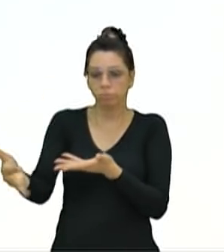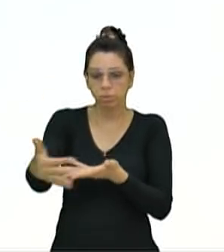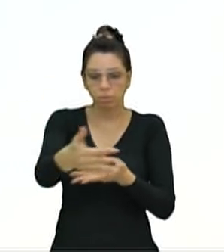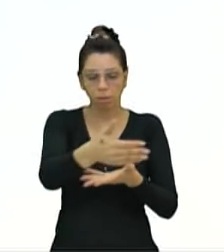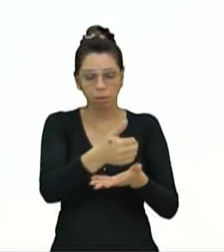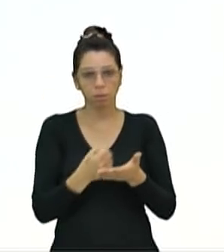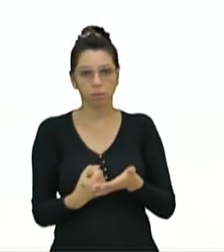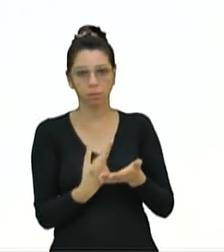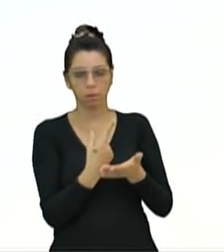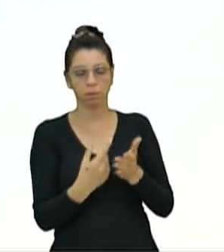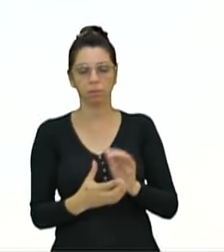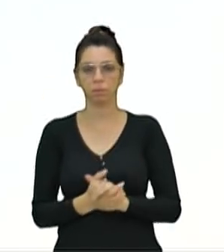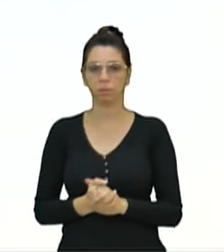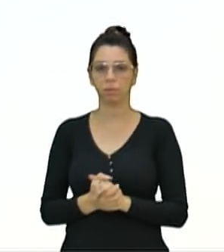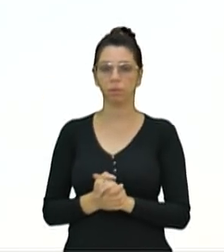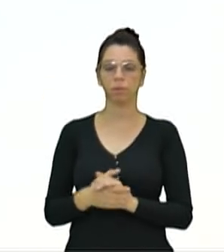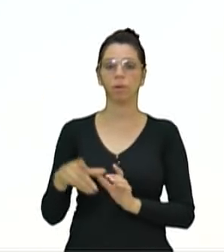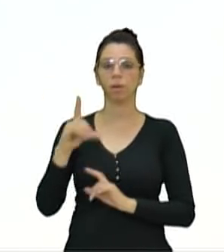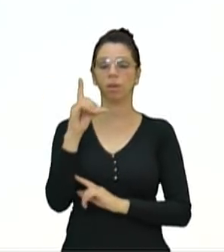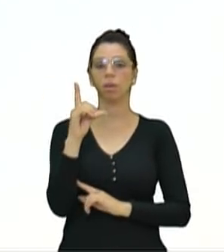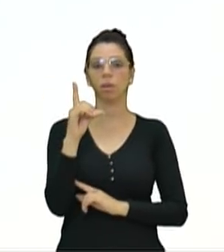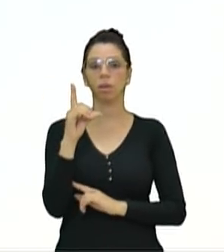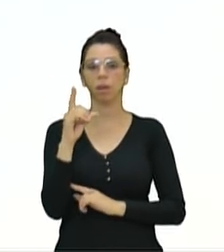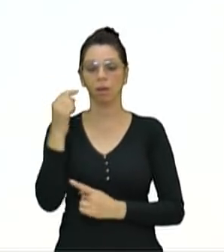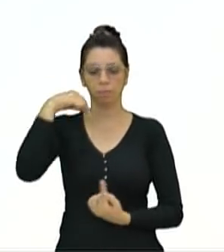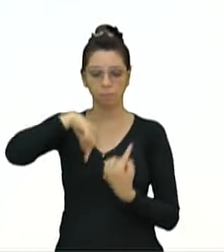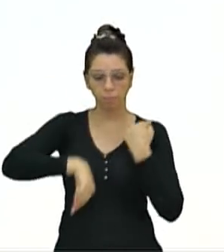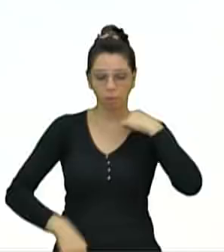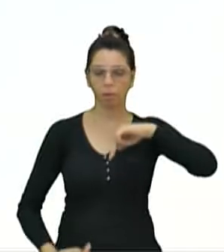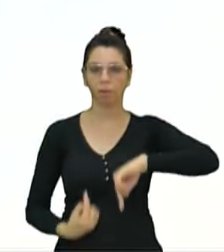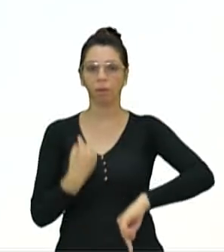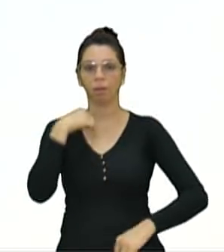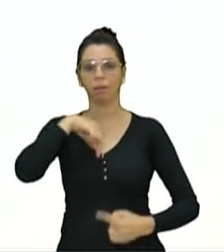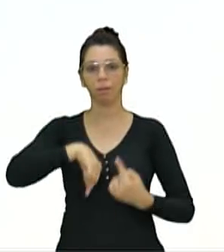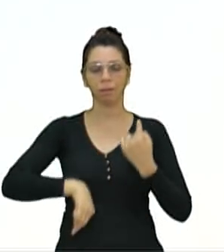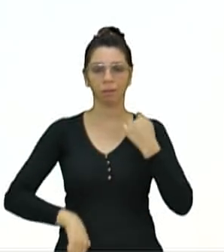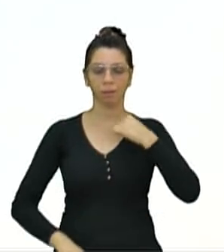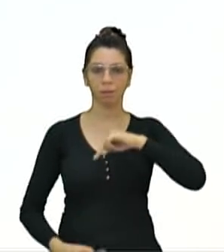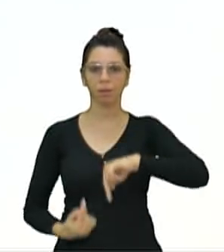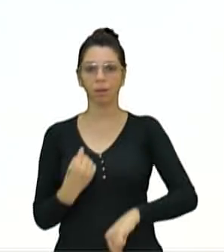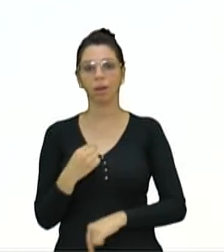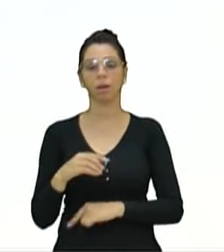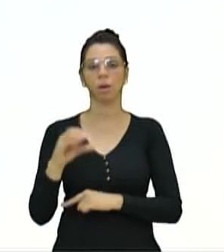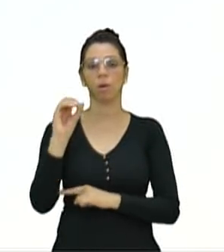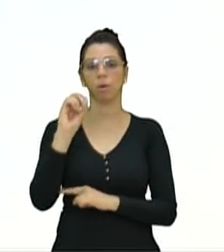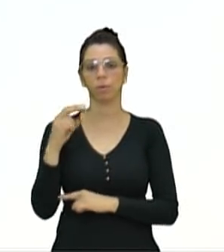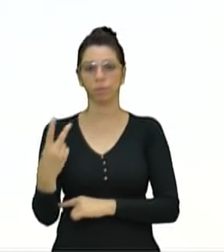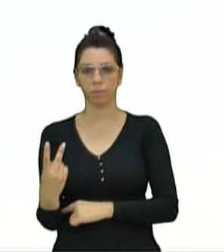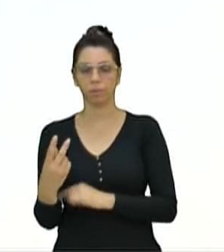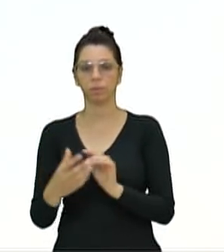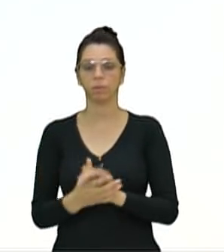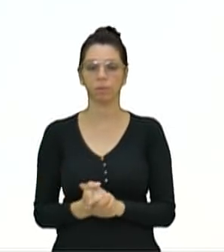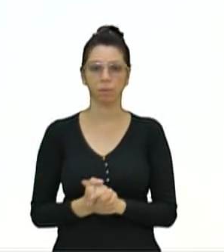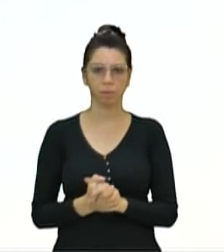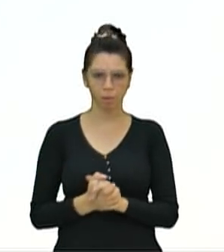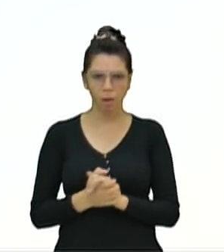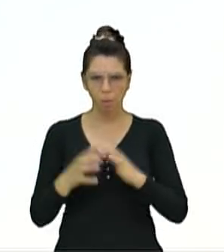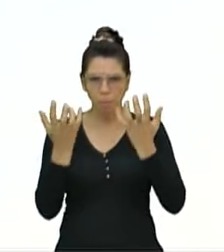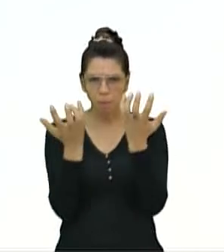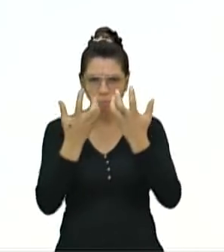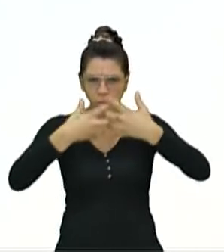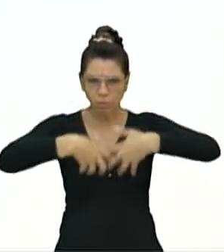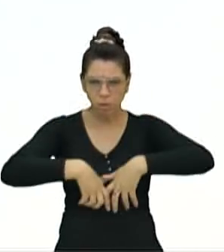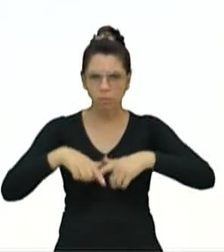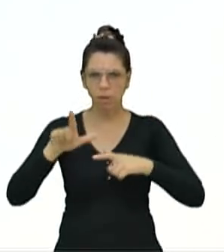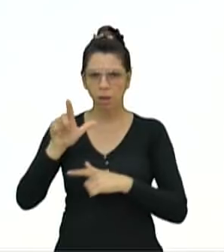D, transportar oxigênio? Ou não, aliás, E, né? E a D, transportar oxigênio, é uma função da linfa ou